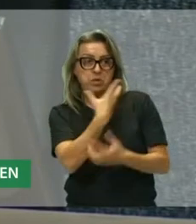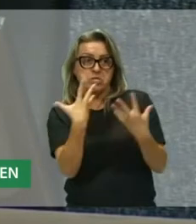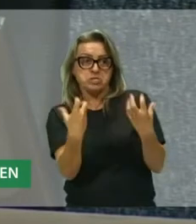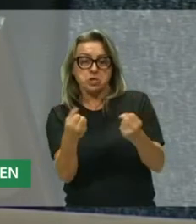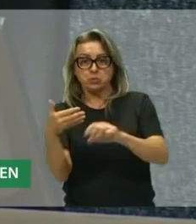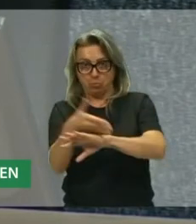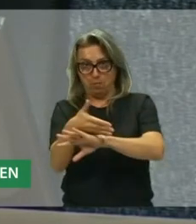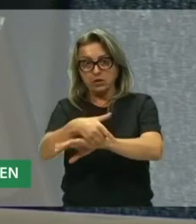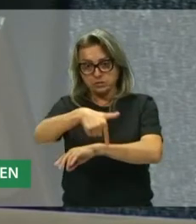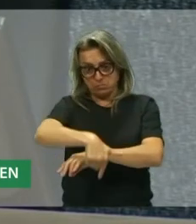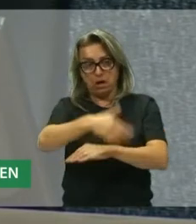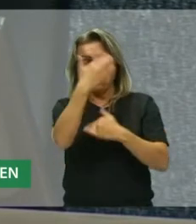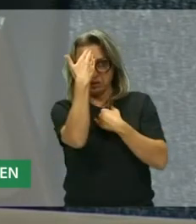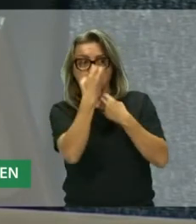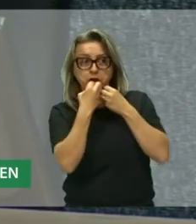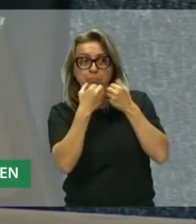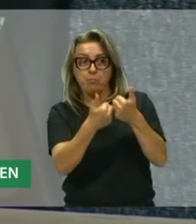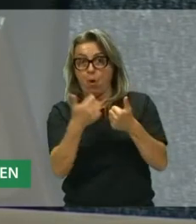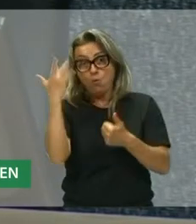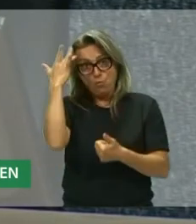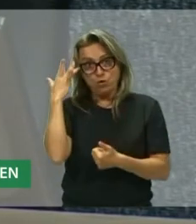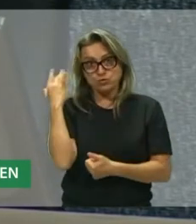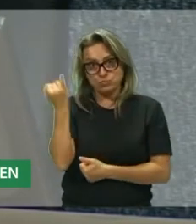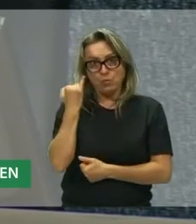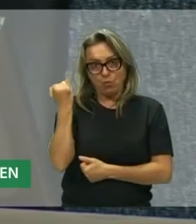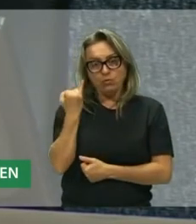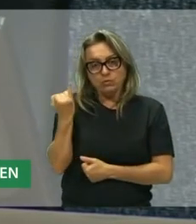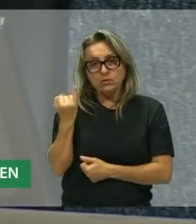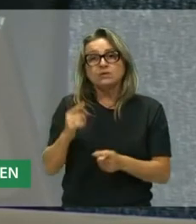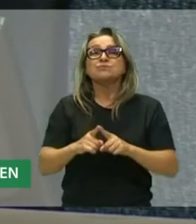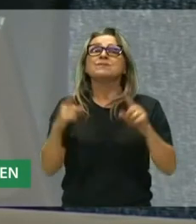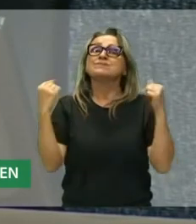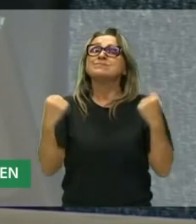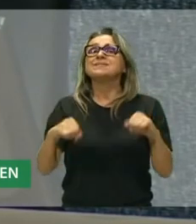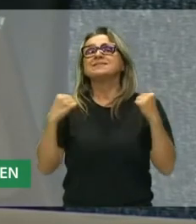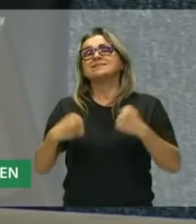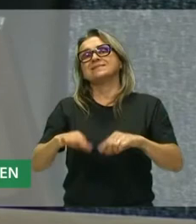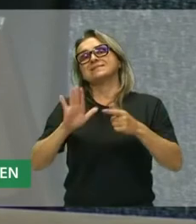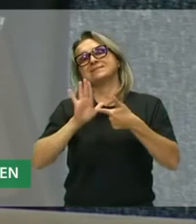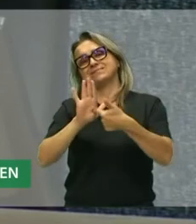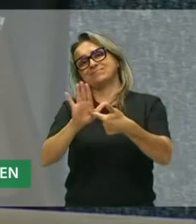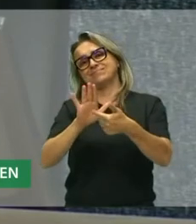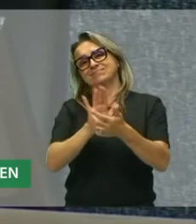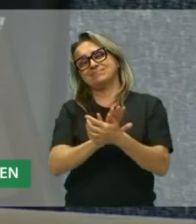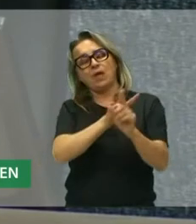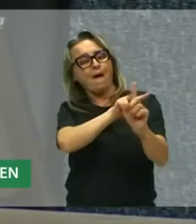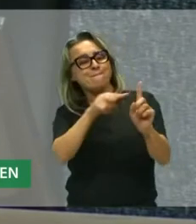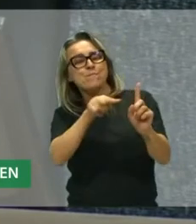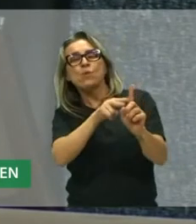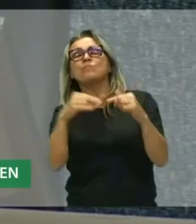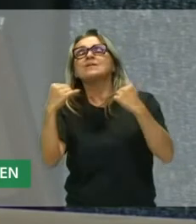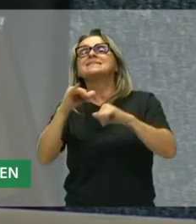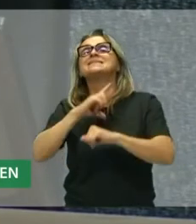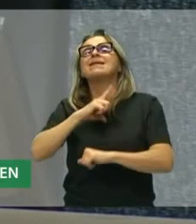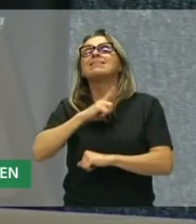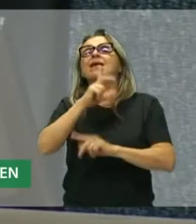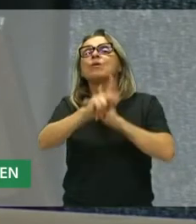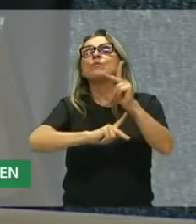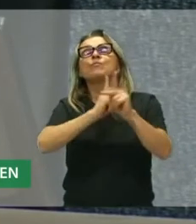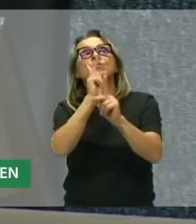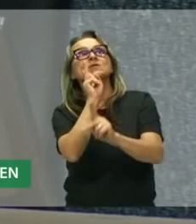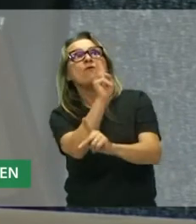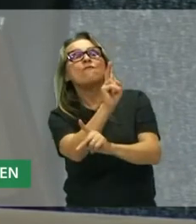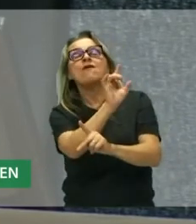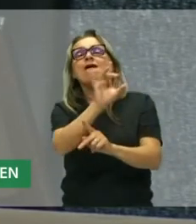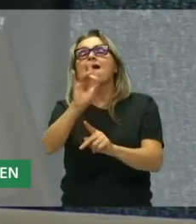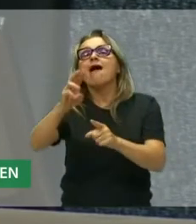que essas questões, por menor que elas possam parecer, mas que elas sejam divulgadas, que a população começa a